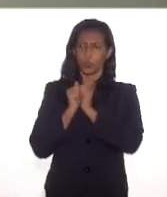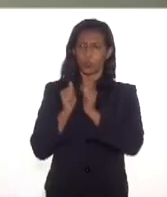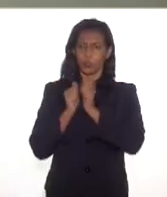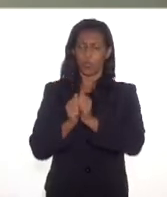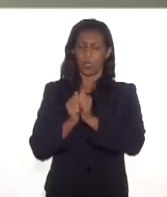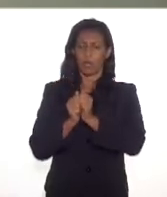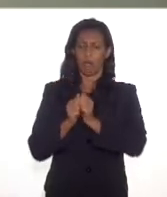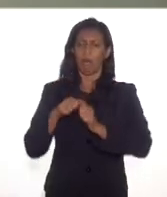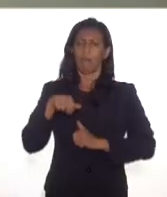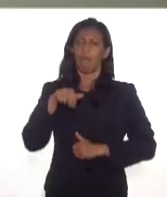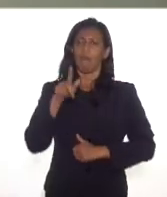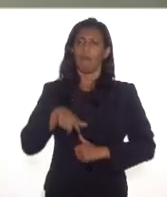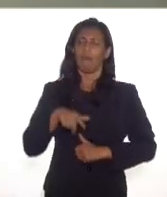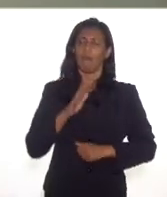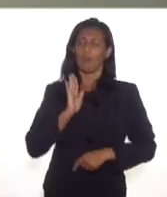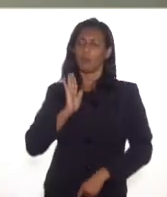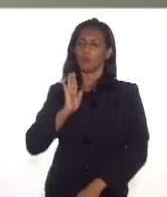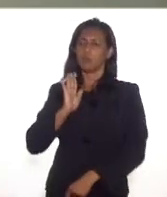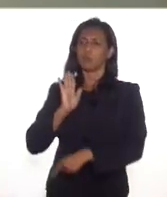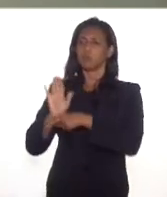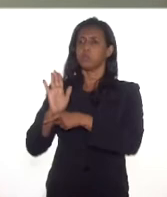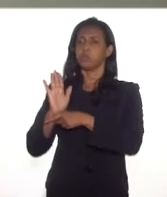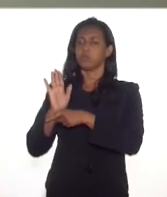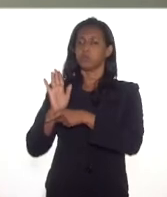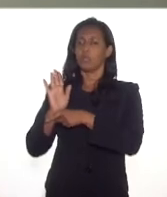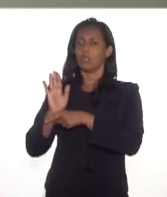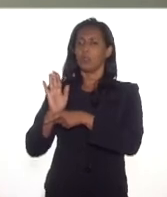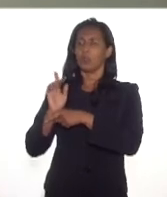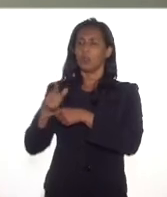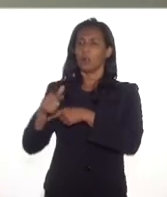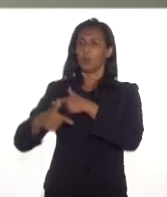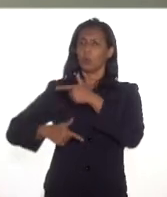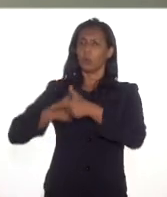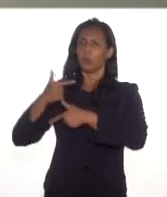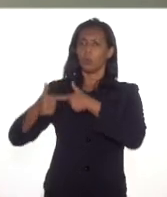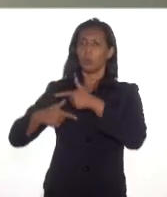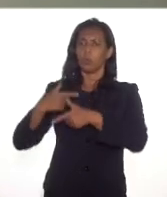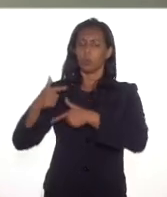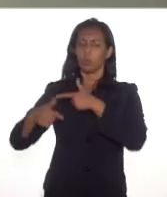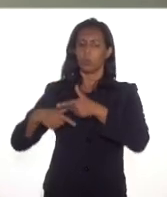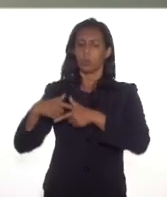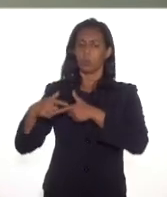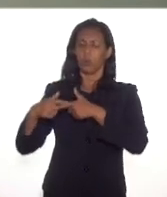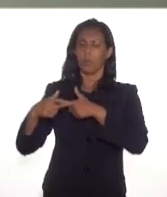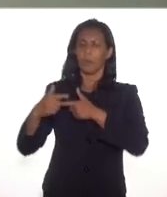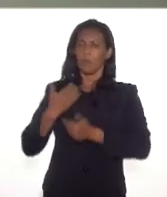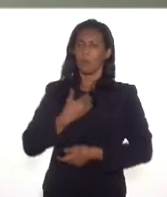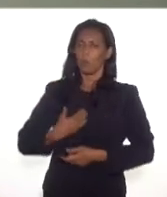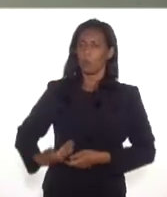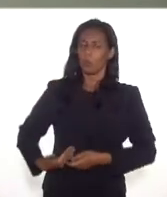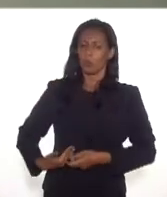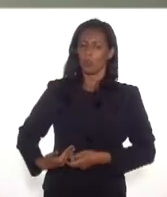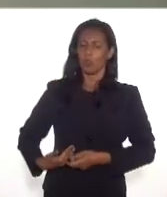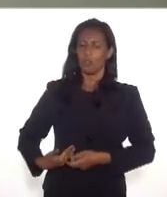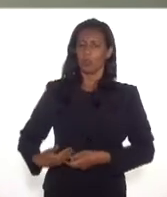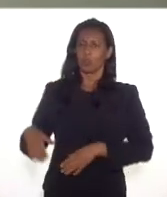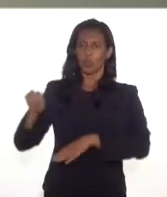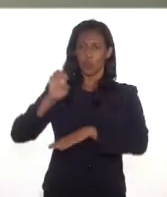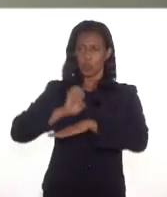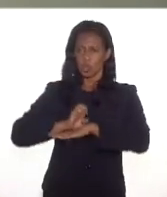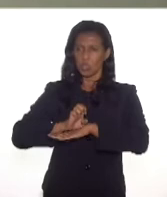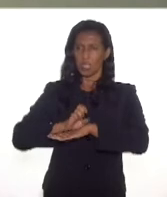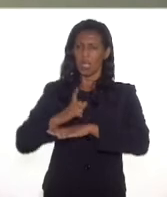na defesa das funções públicas que o Estado tem que ter e de